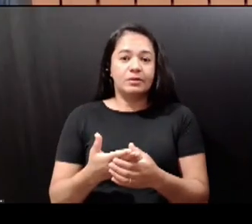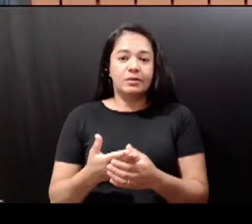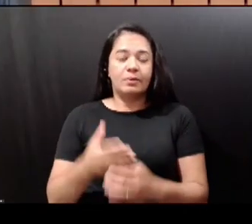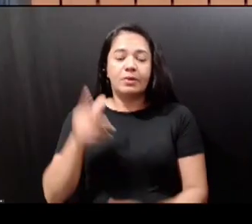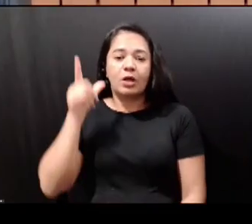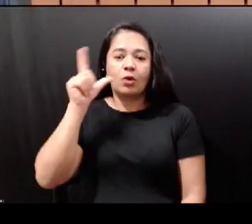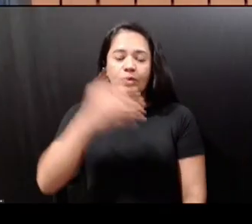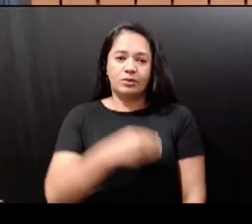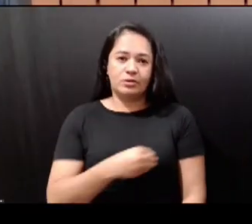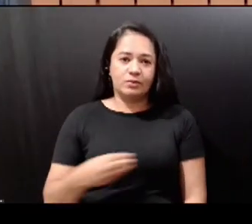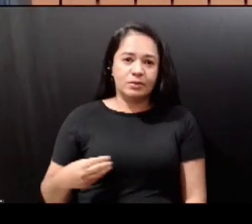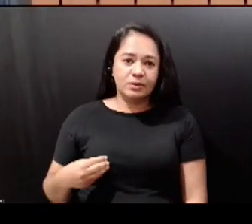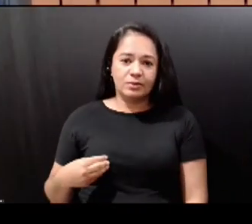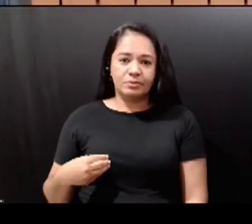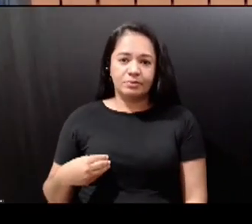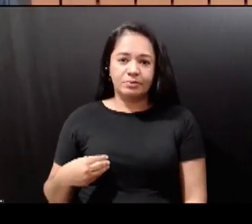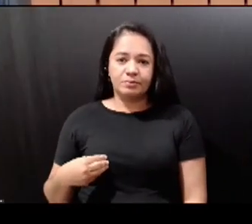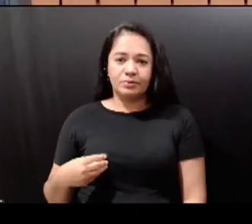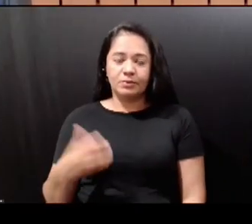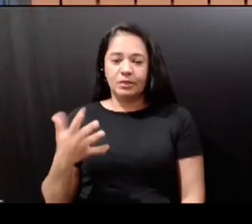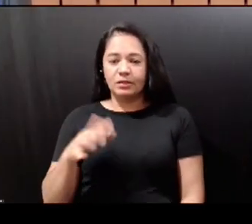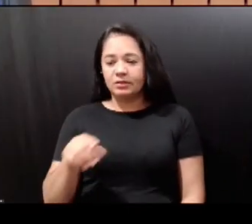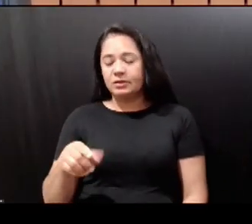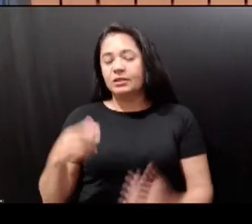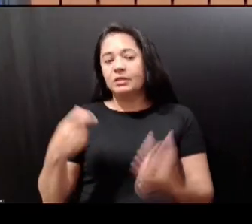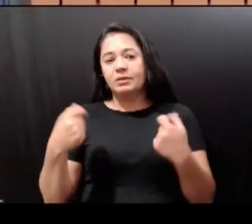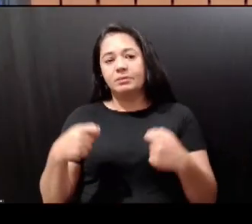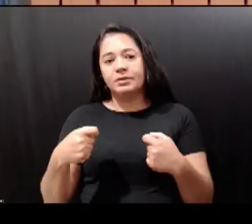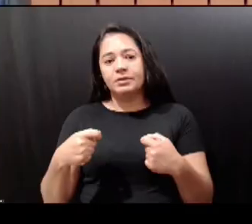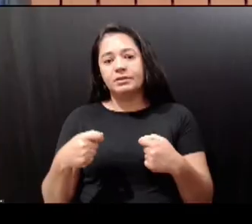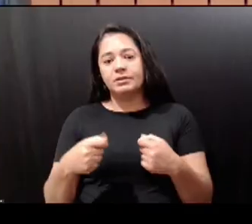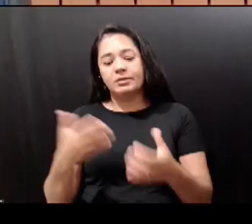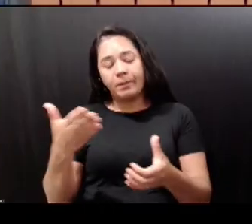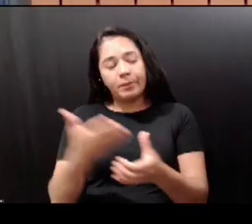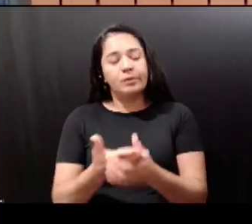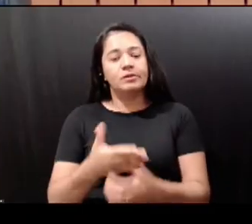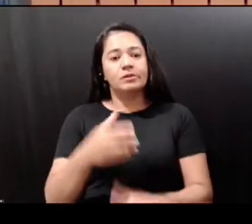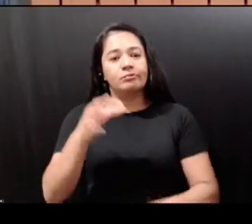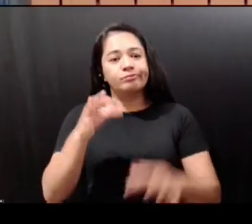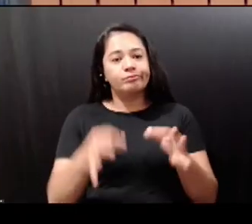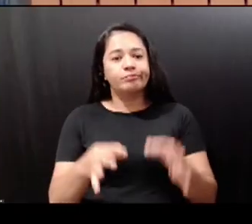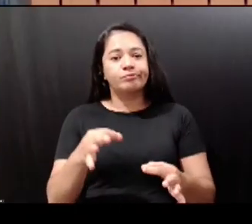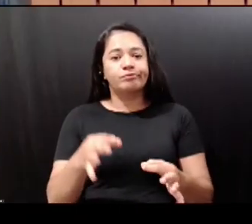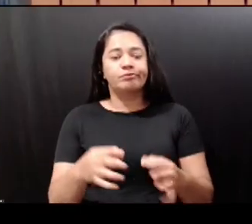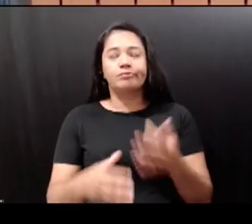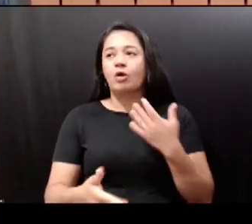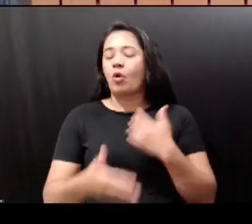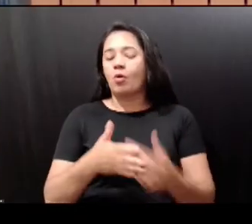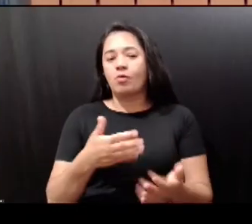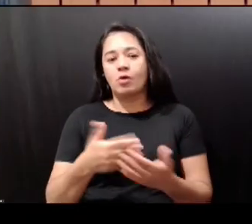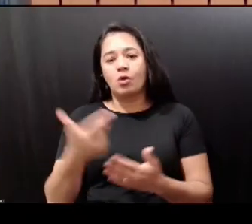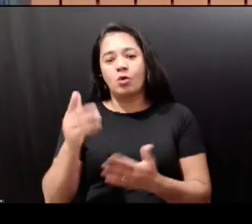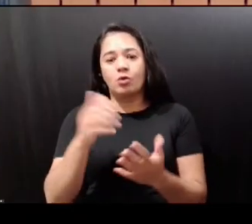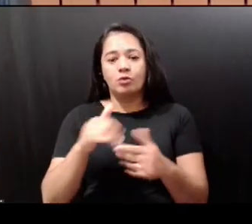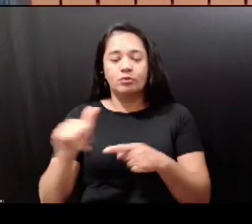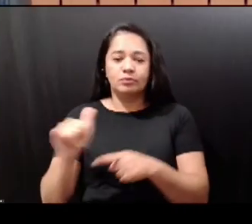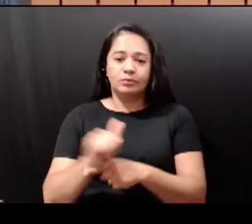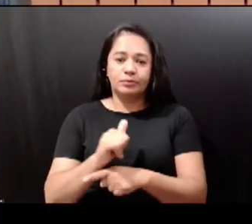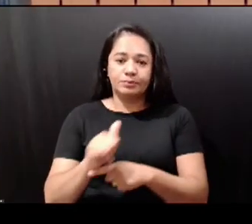Então, às vezes, ela tem que entrar na justiça para poder ter ou ouvidoria, ou isso, ou aquilo. Então, se a pessoa